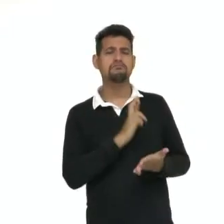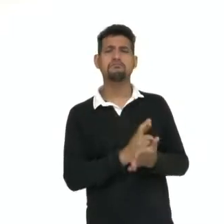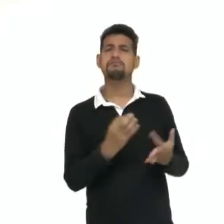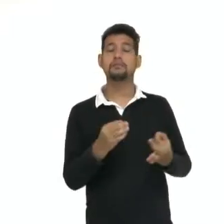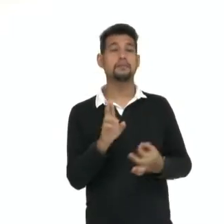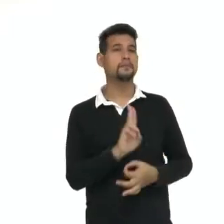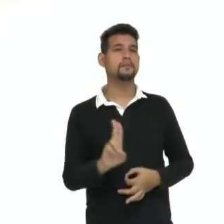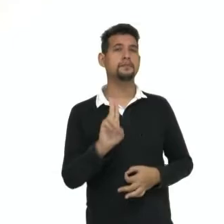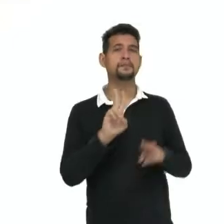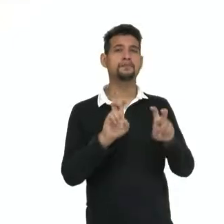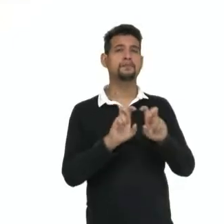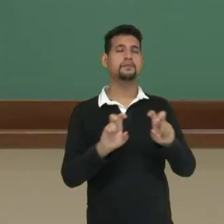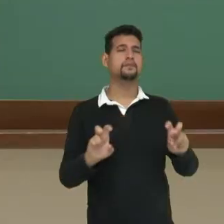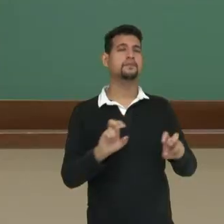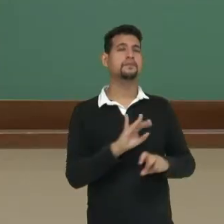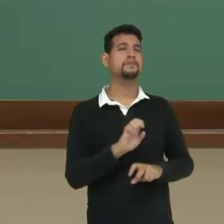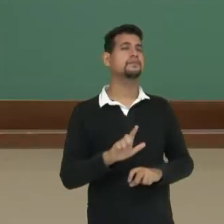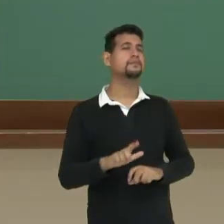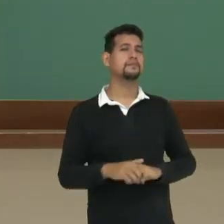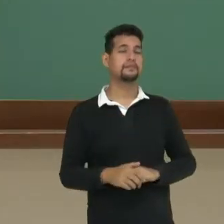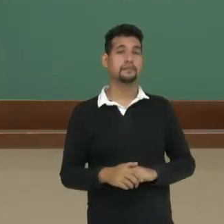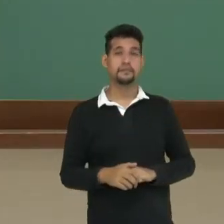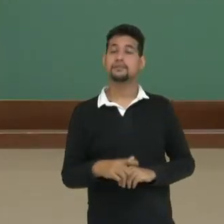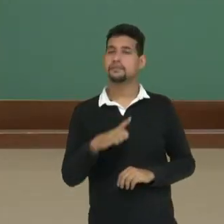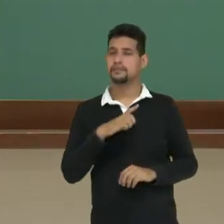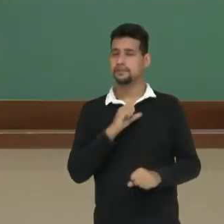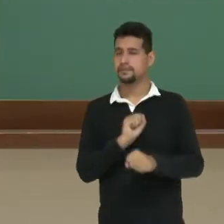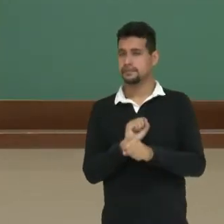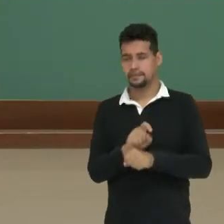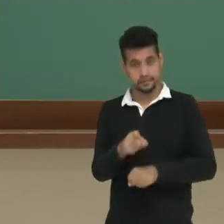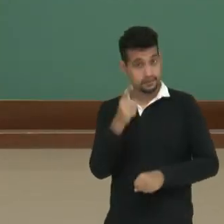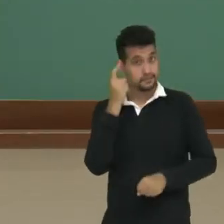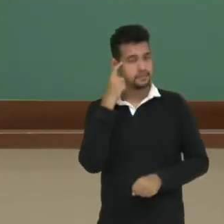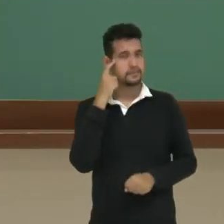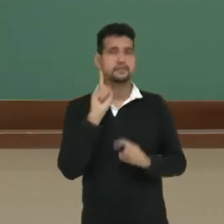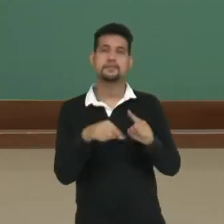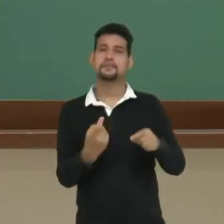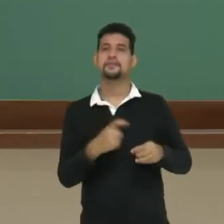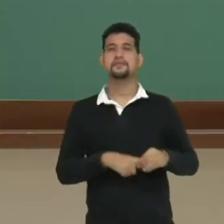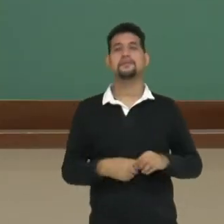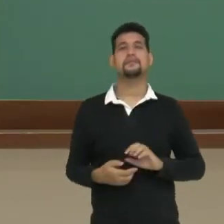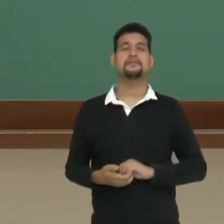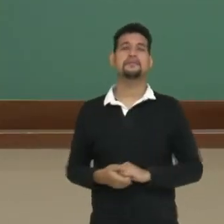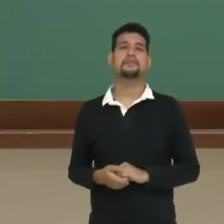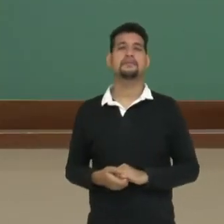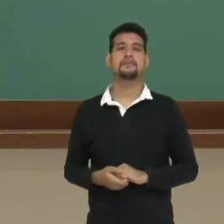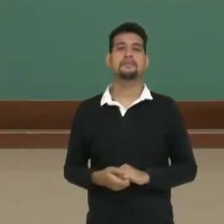o uso do termo civil-militar? Vocês vão ter aí um tempinho para pensar e eu já retorno.